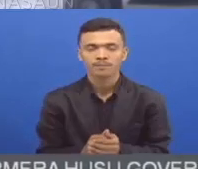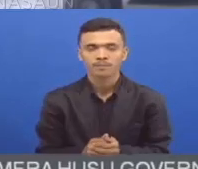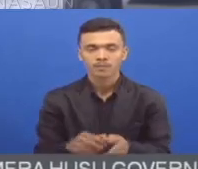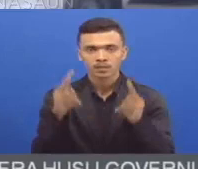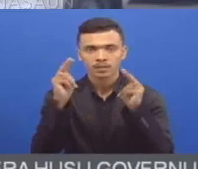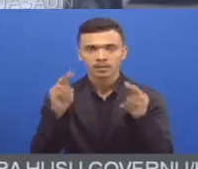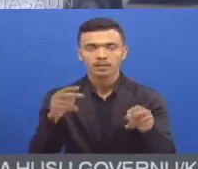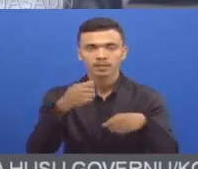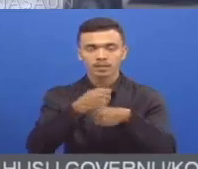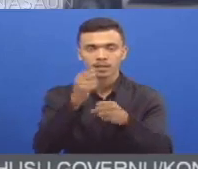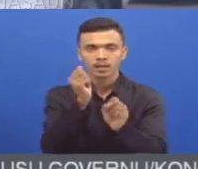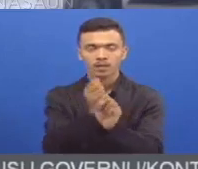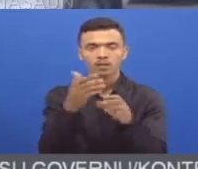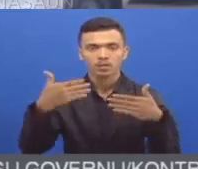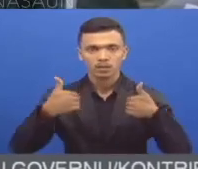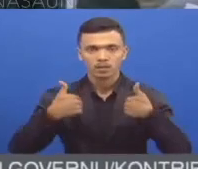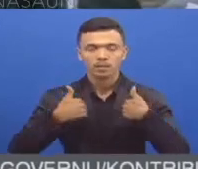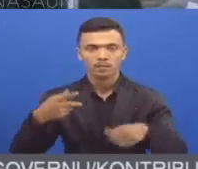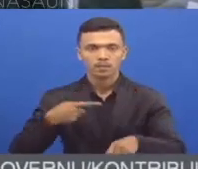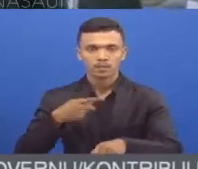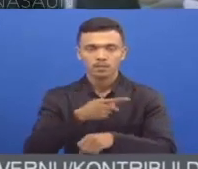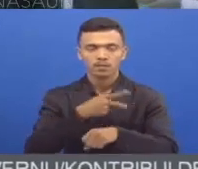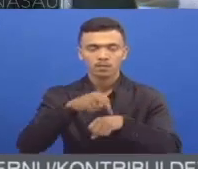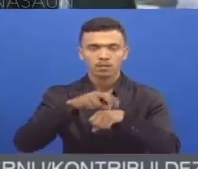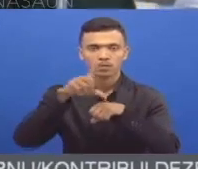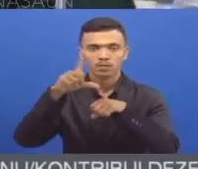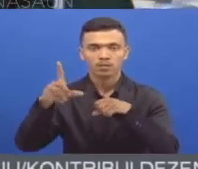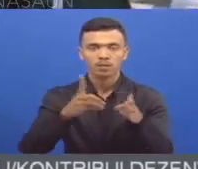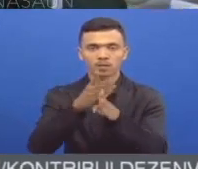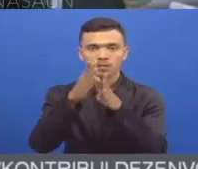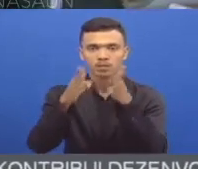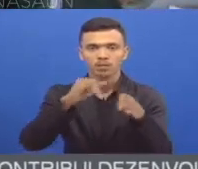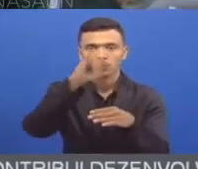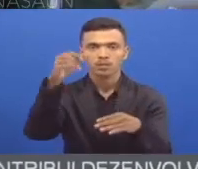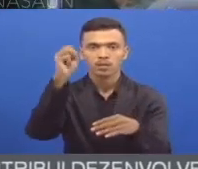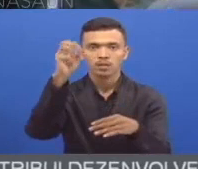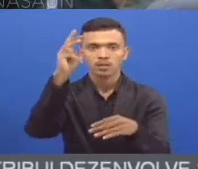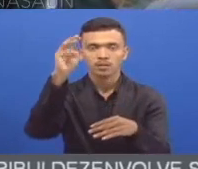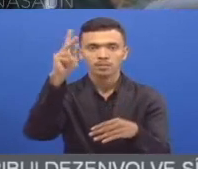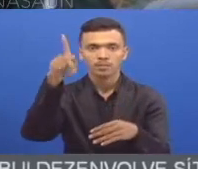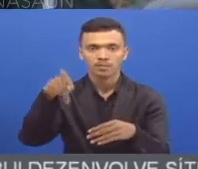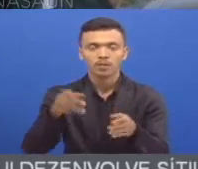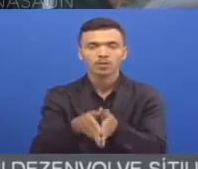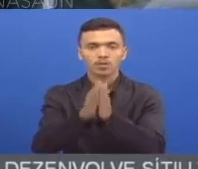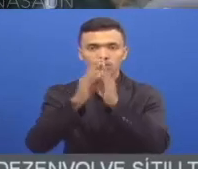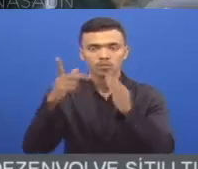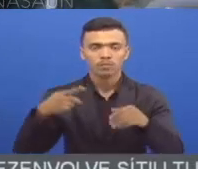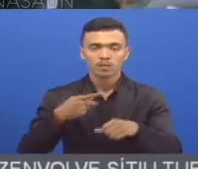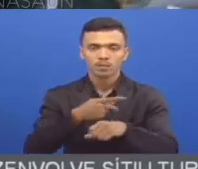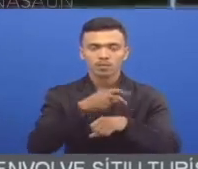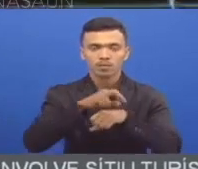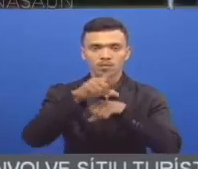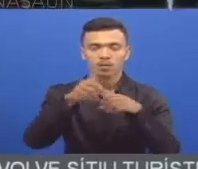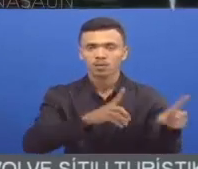Tem que ir ao debate e ao Parlamento Nacional. Foi na lei, né? Diretora ZSMP, Ana Paula Marçal, no seu Parlamento Nacional. A tu cria